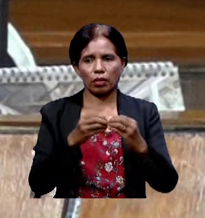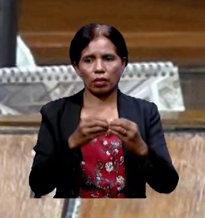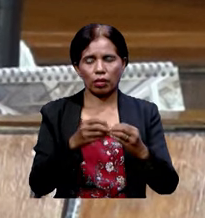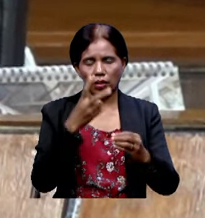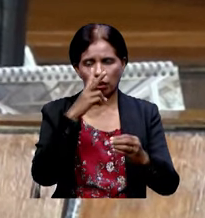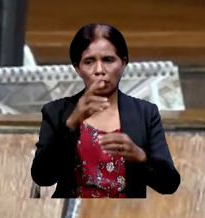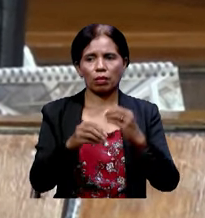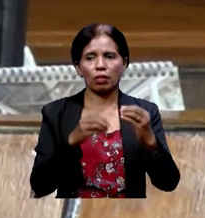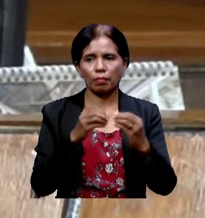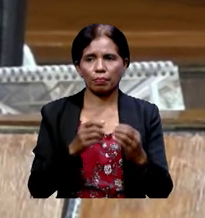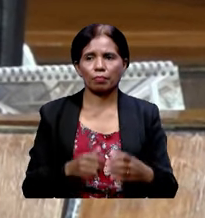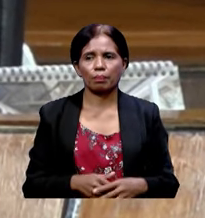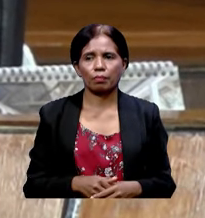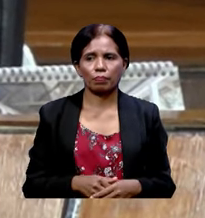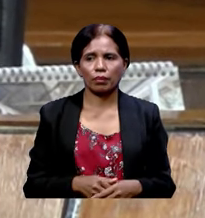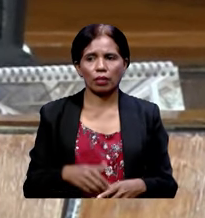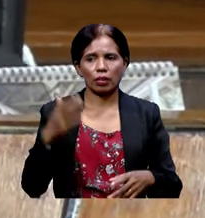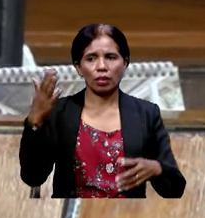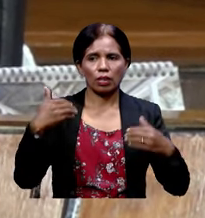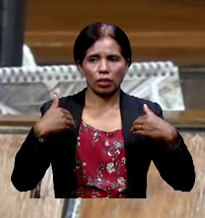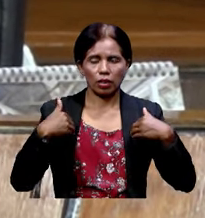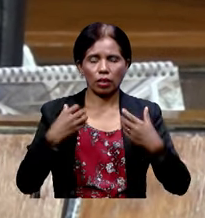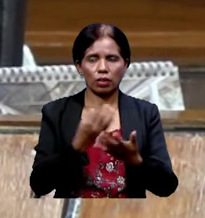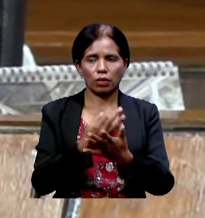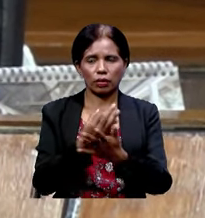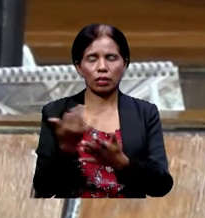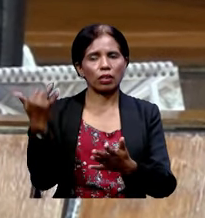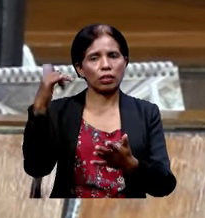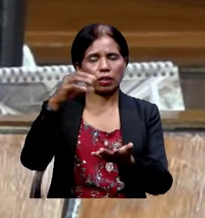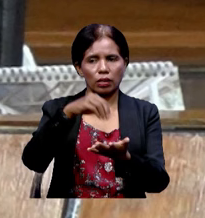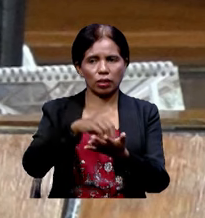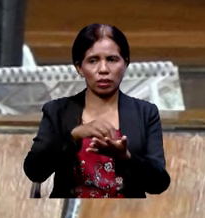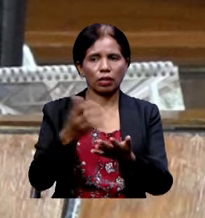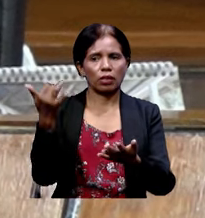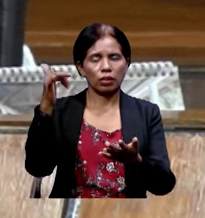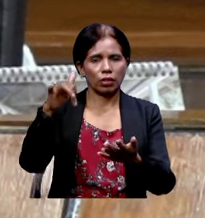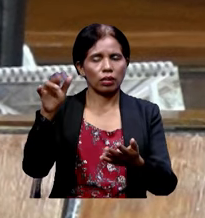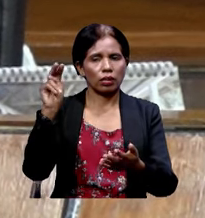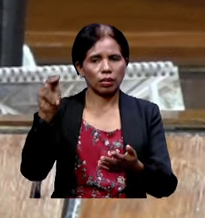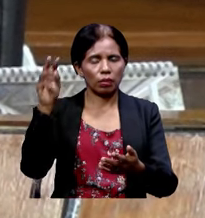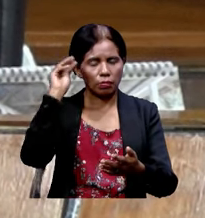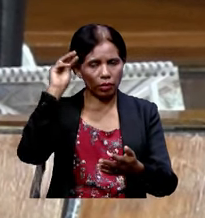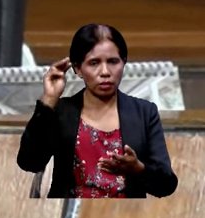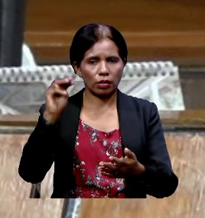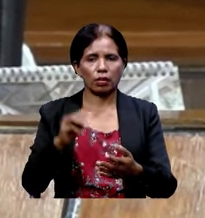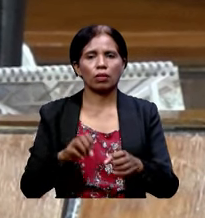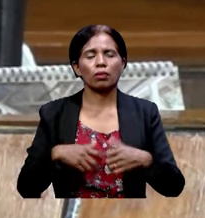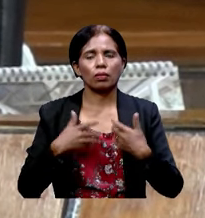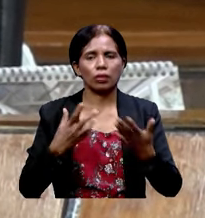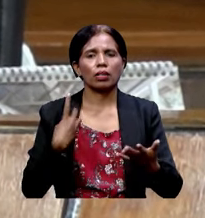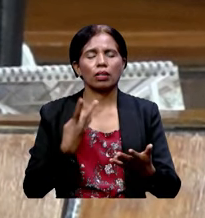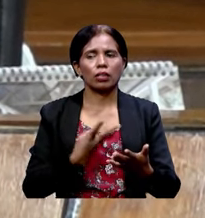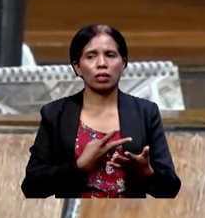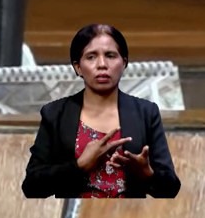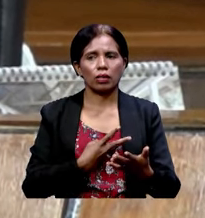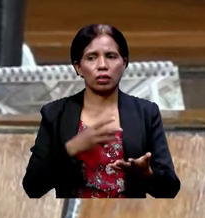ela e é ela orçamento da Bexira coloca e a Sirninia Ministério para o Insa Ita